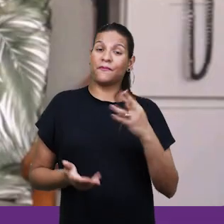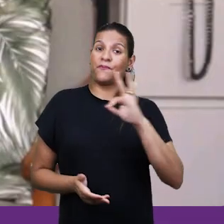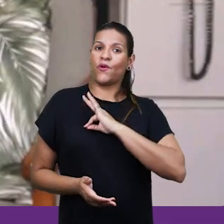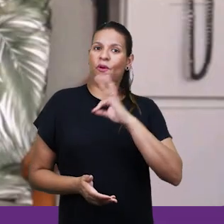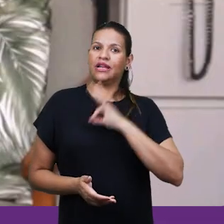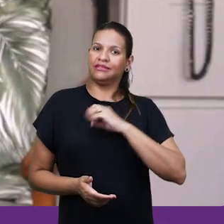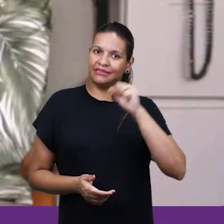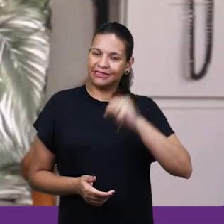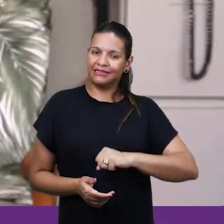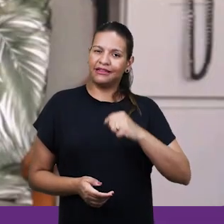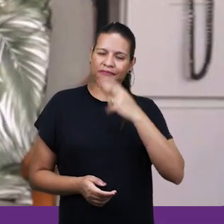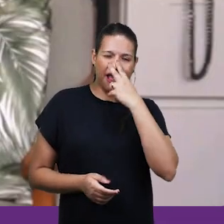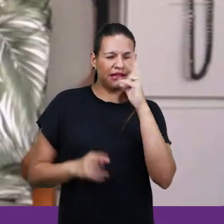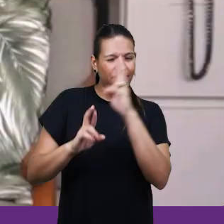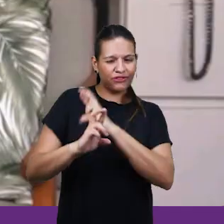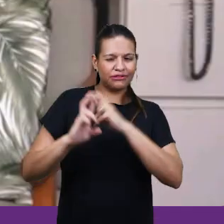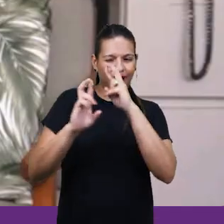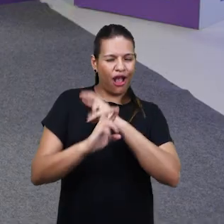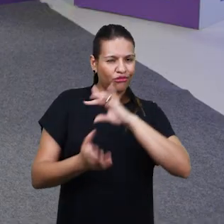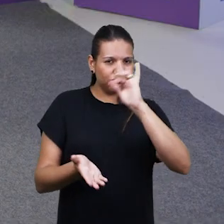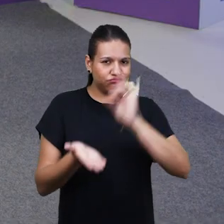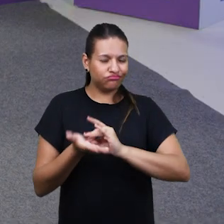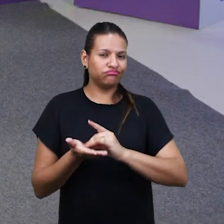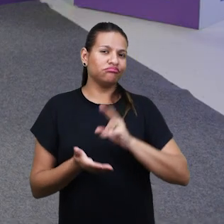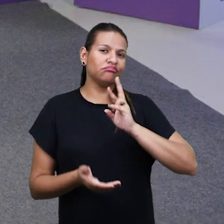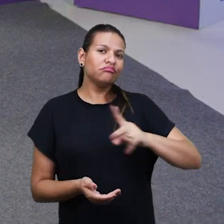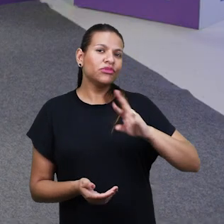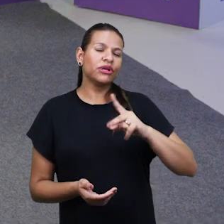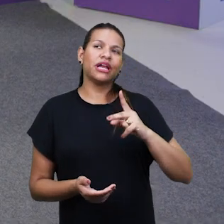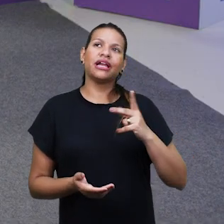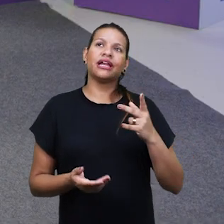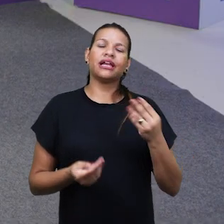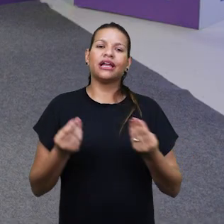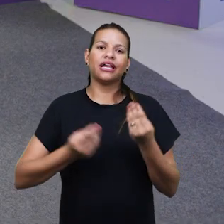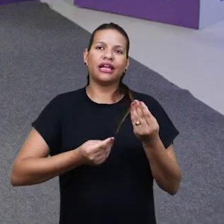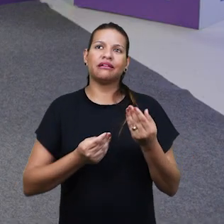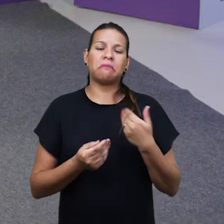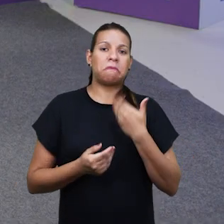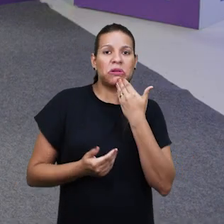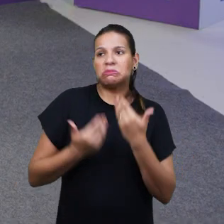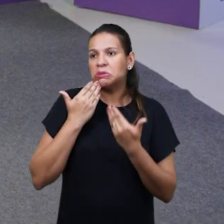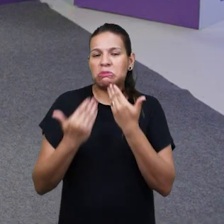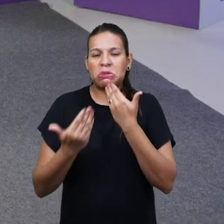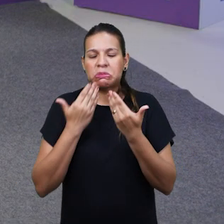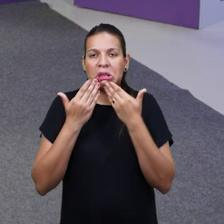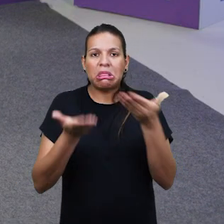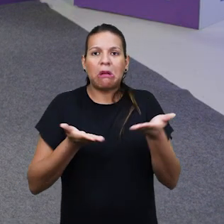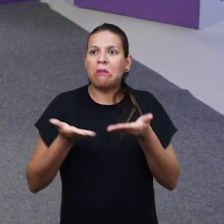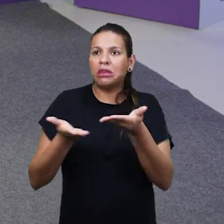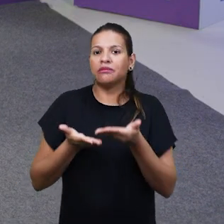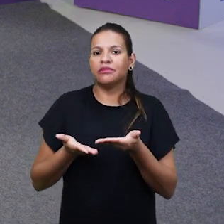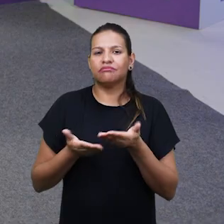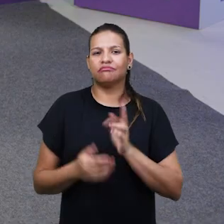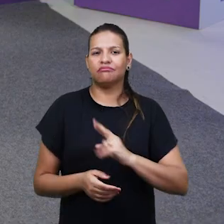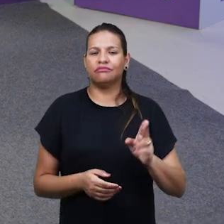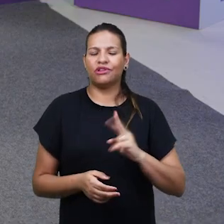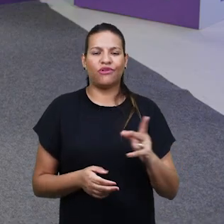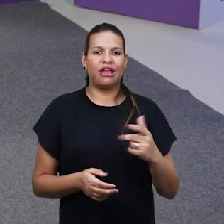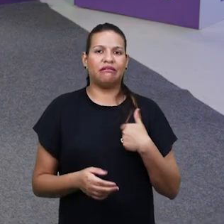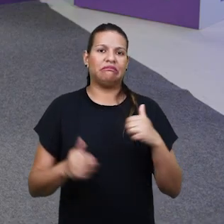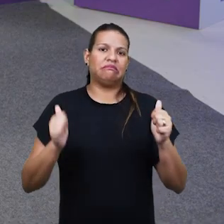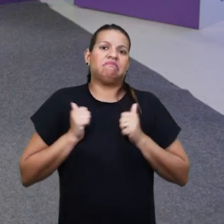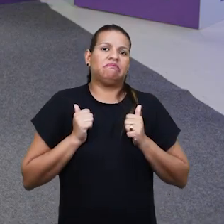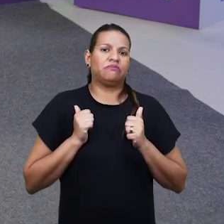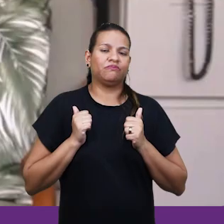né? Diferente das outras justiças, ela também tem um poder de polícia, um poder, né, realmente de fiscalização, né? Que não depende muitas vezes